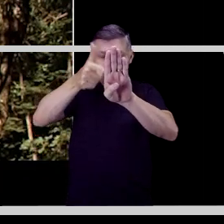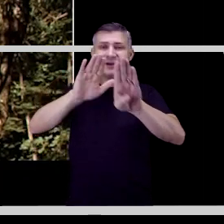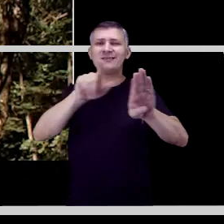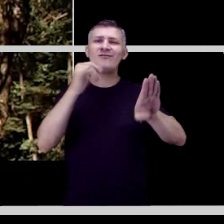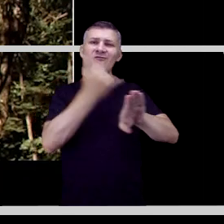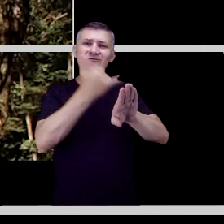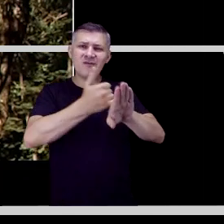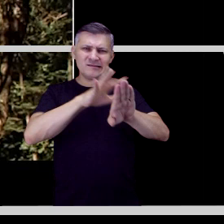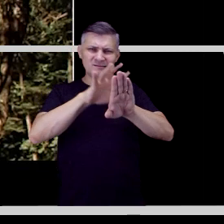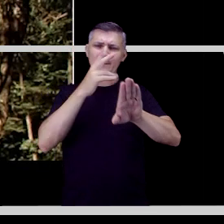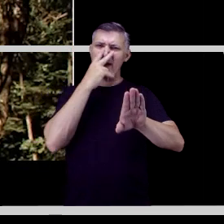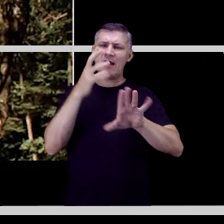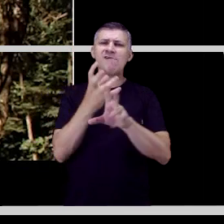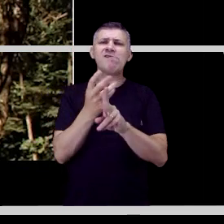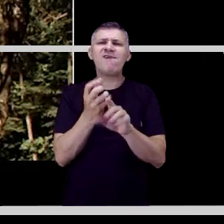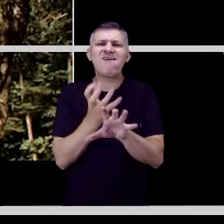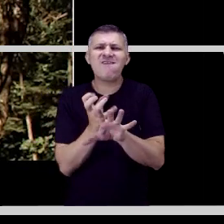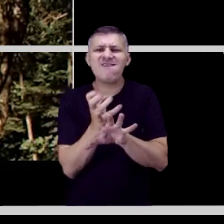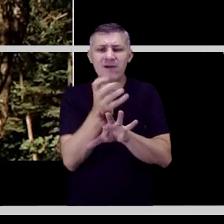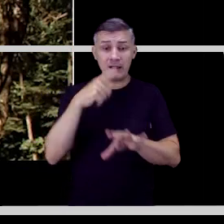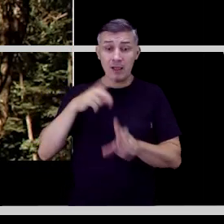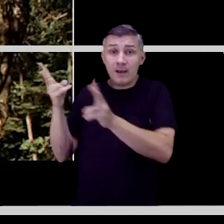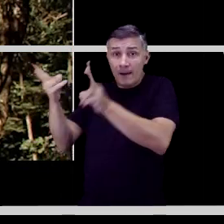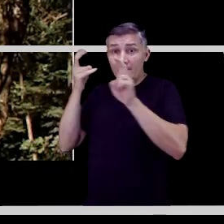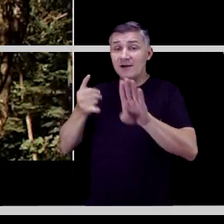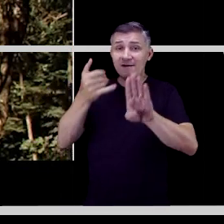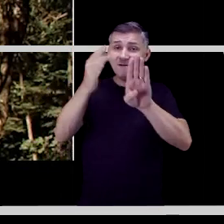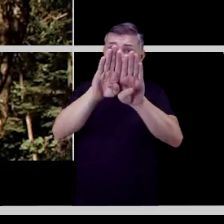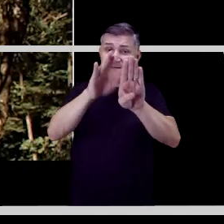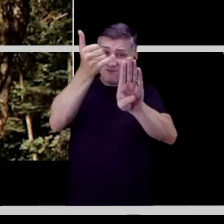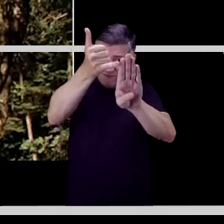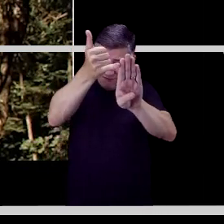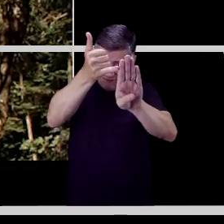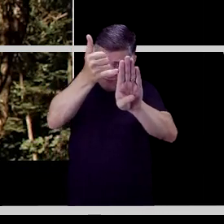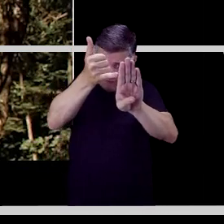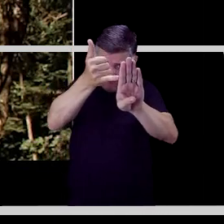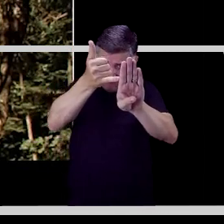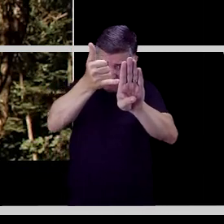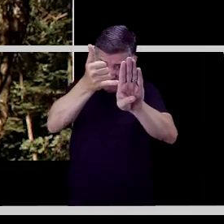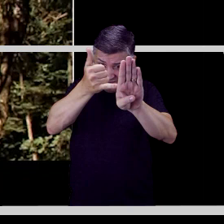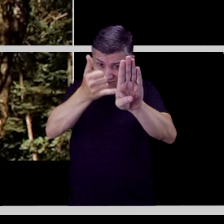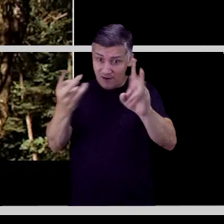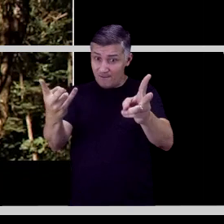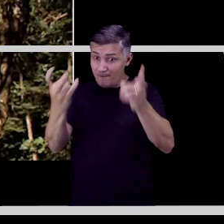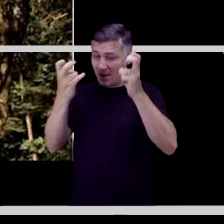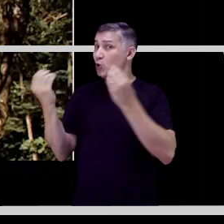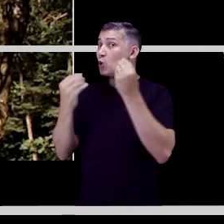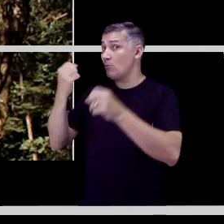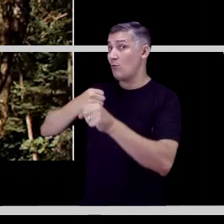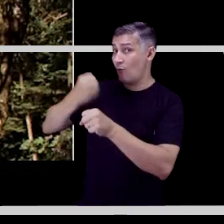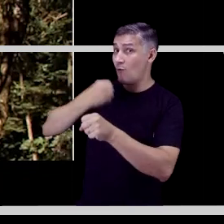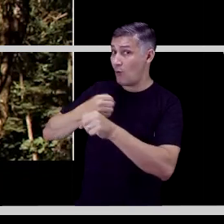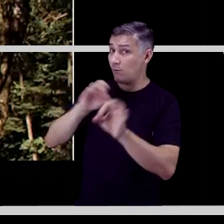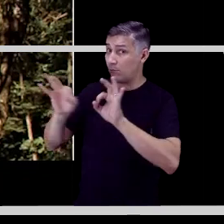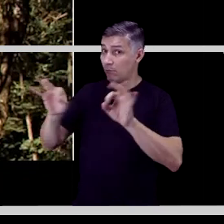forma como o edifício foi construído. Ele deixa um pouco das cicatrizes dessa construção, dessa marca do tempo na construção. Se você chega lá hoje, você ainda